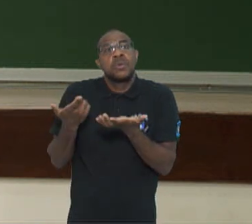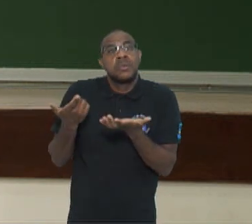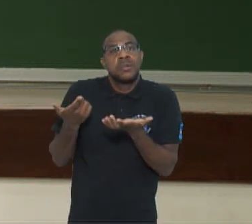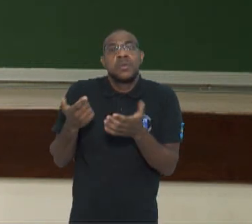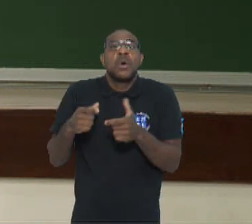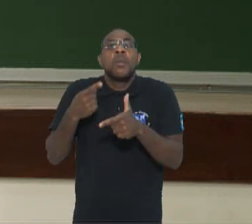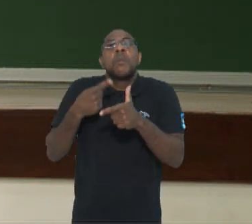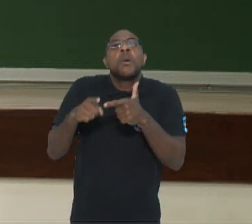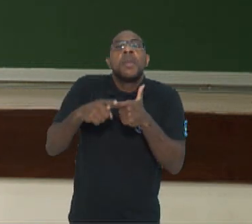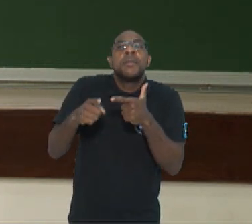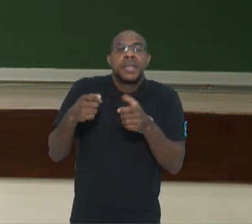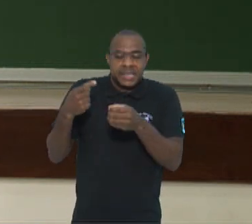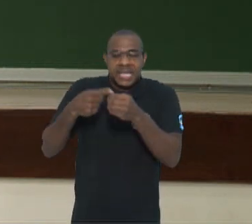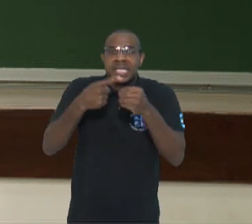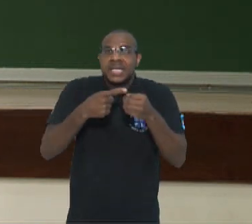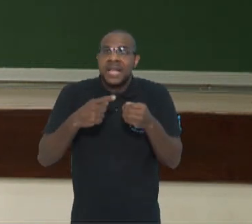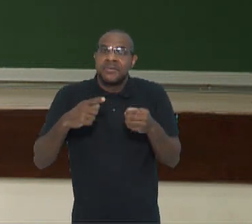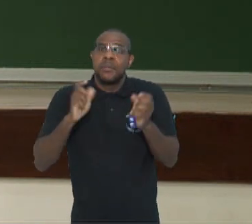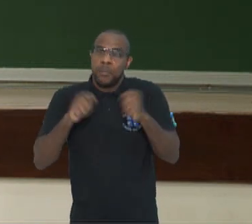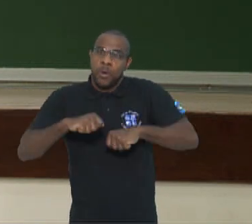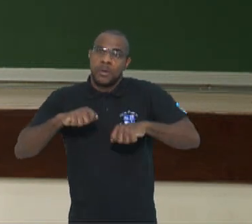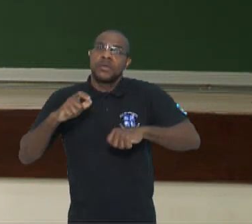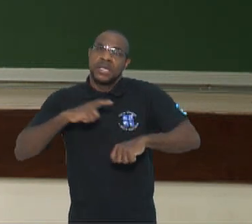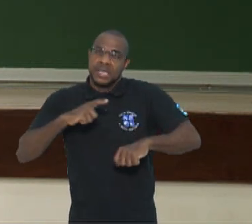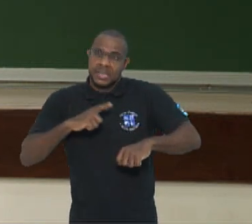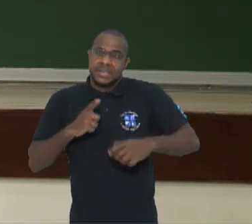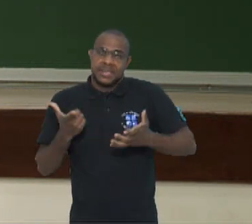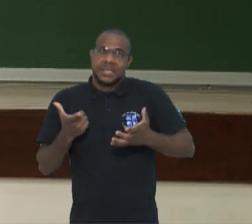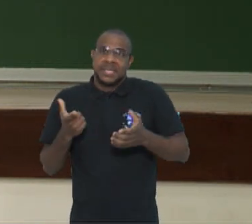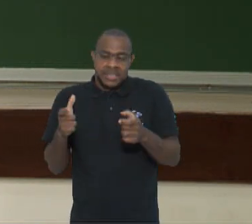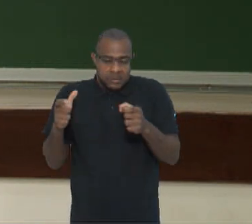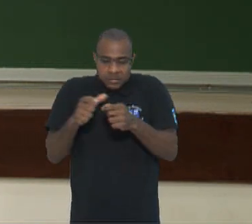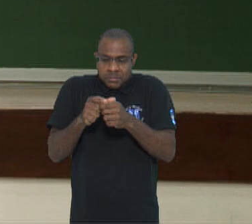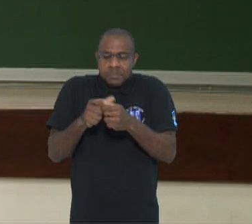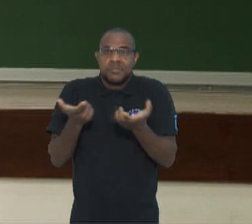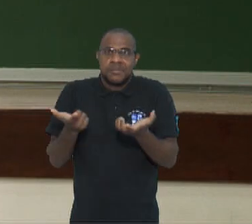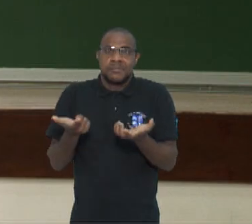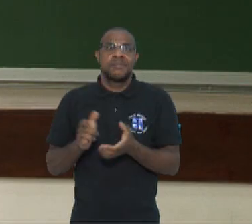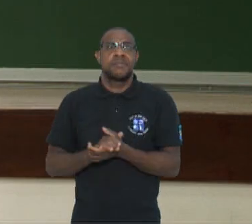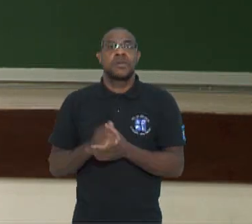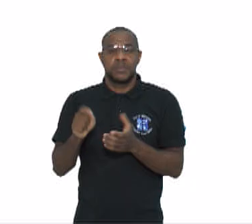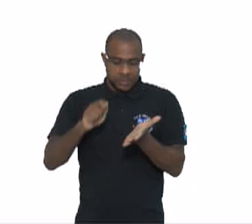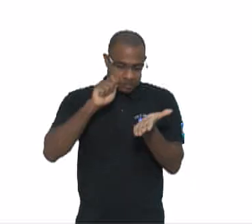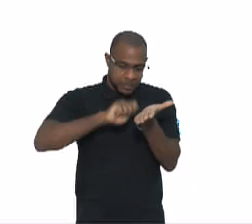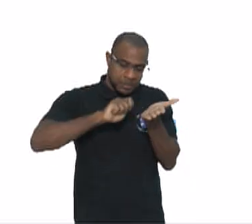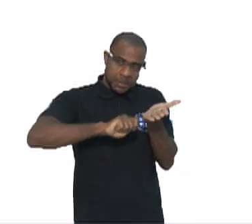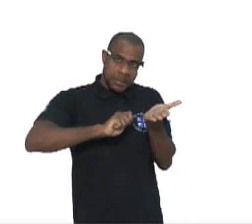da privatização, ok? Então, podem fazer em tópicozinhos aí para ficar mais fácil.